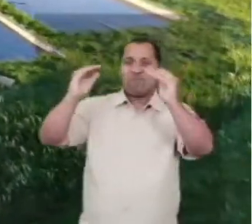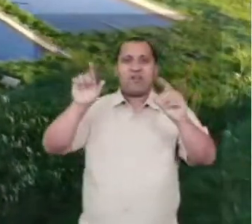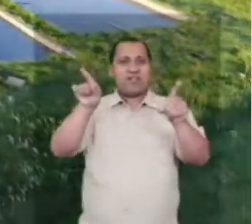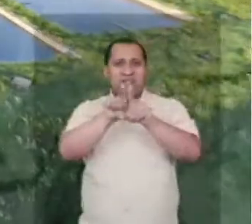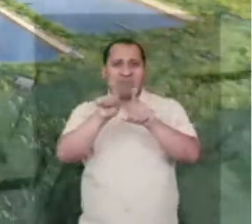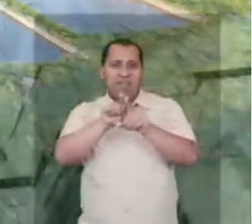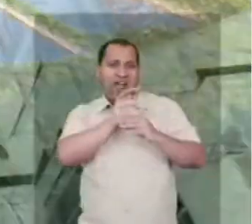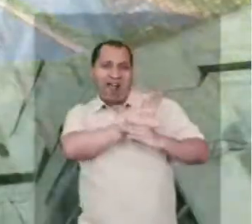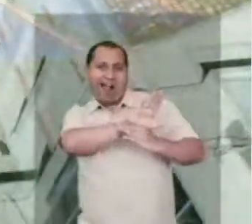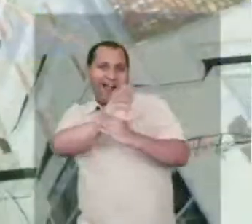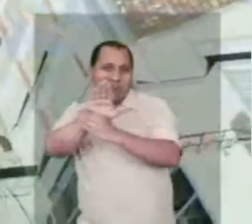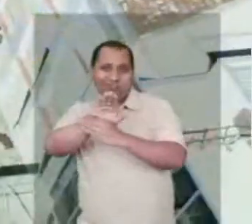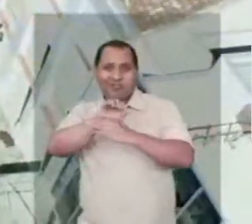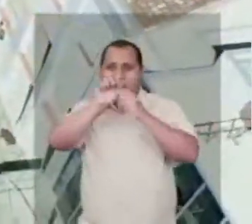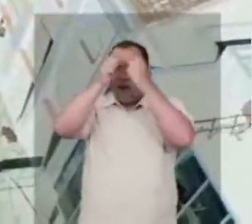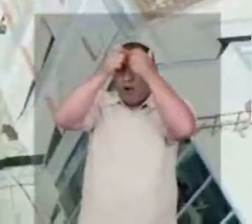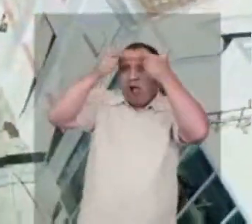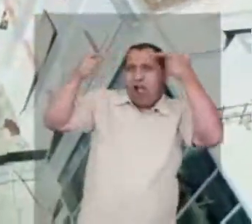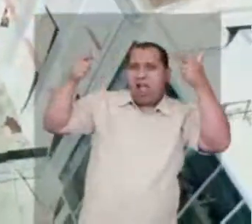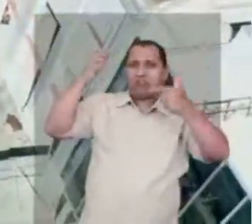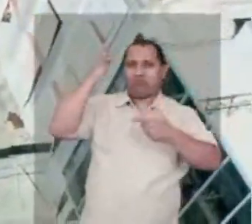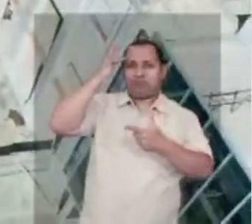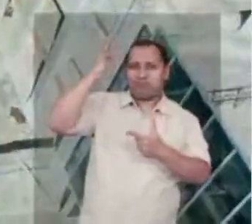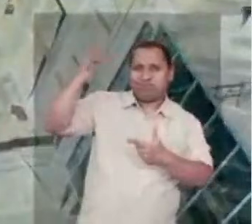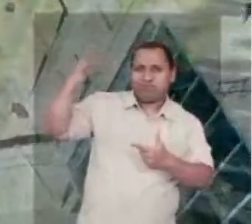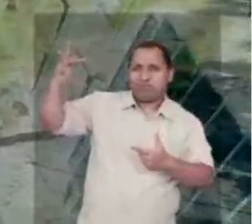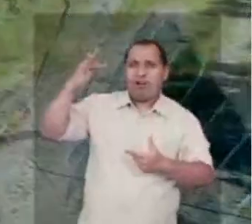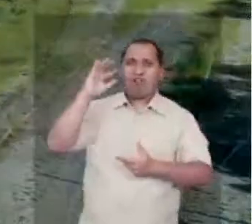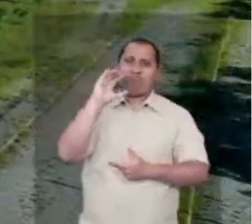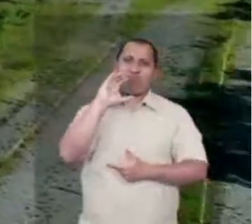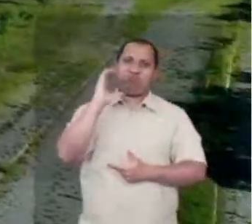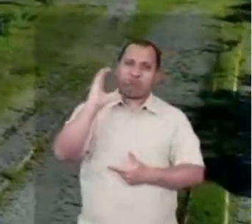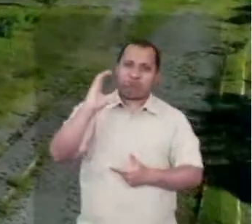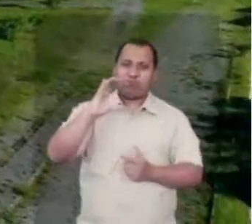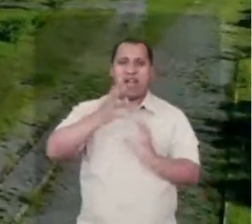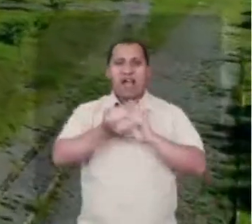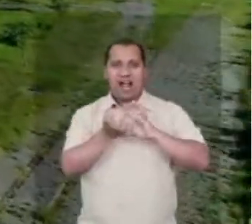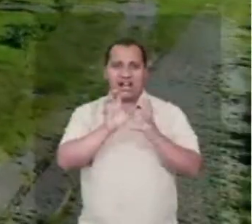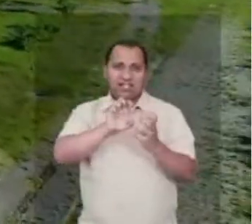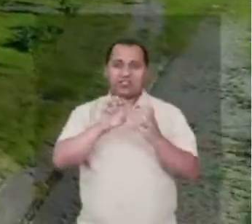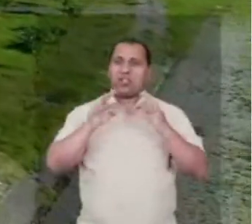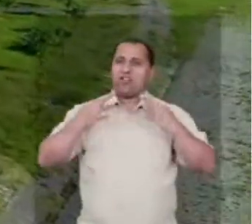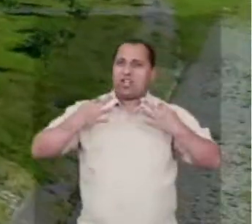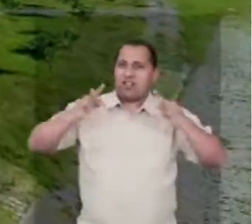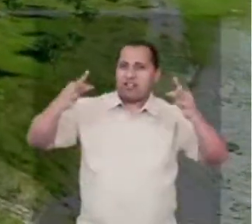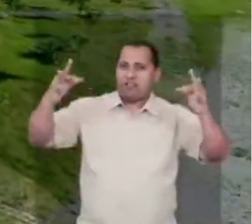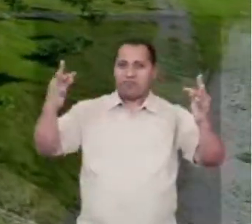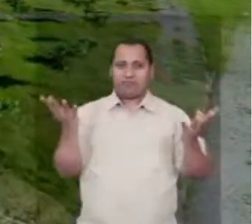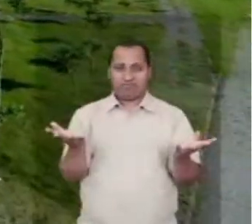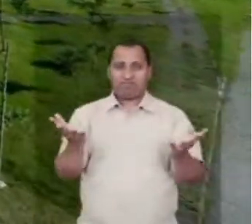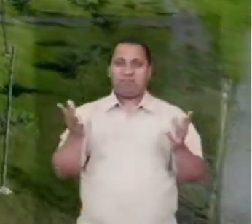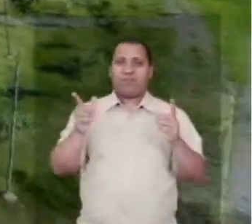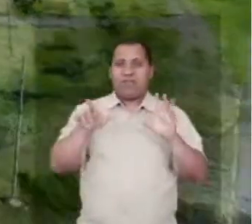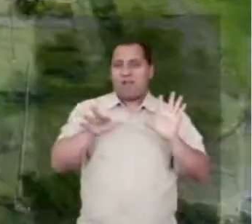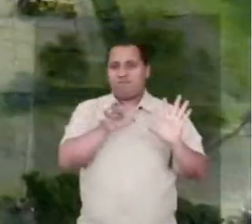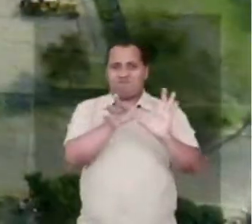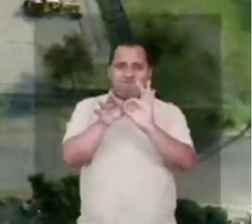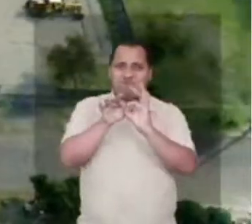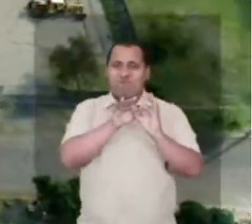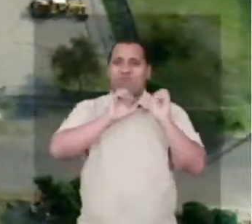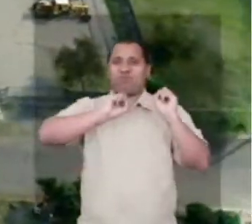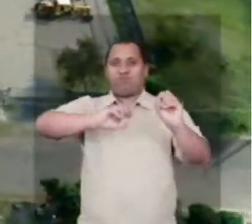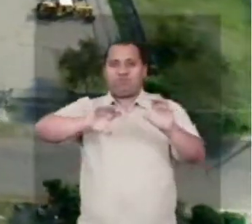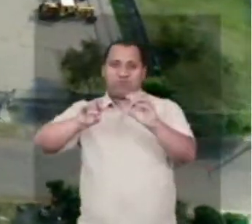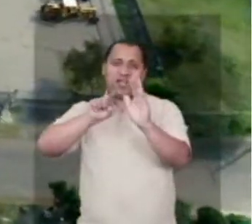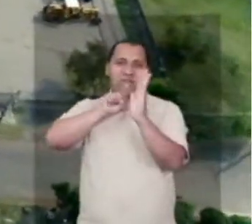superior e a produção de conhecimento filosófico, científico, artístico e tecnológico,